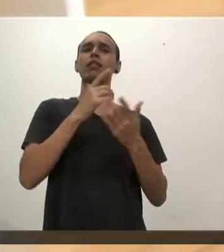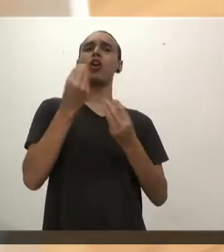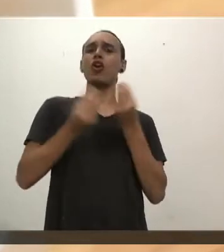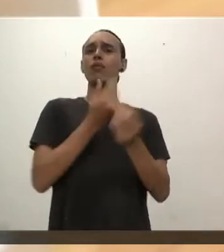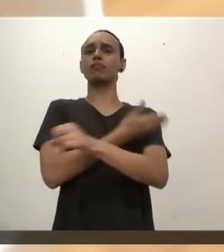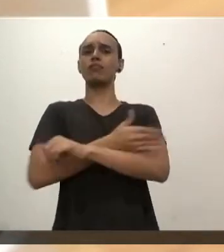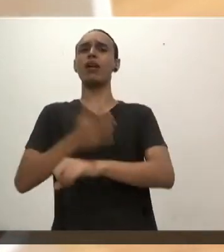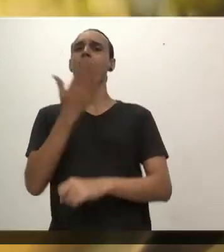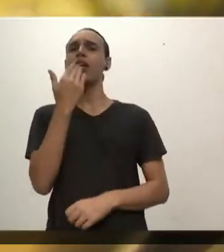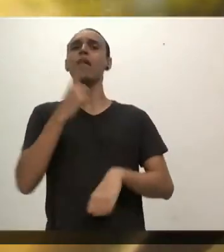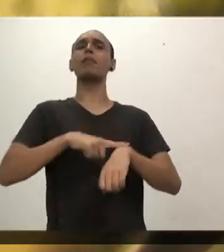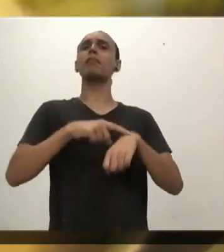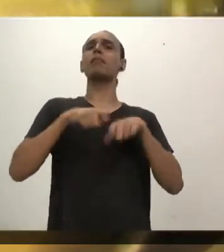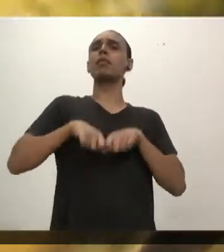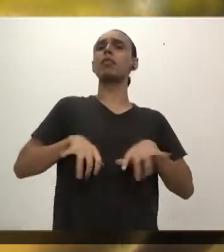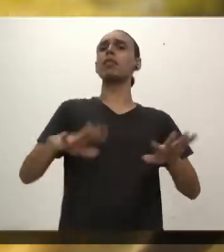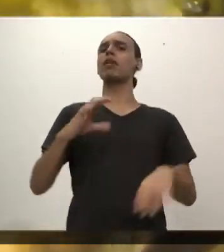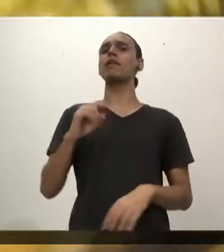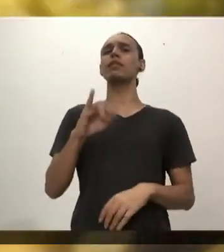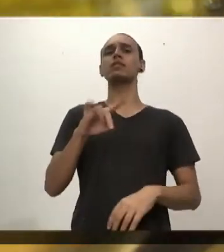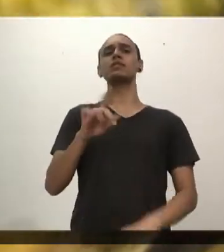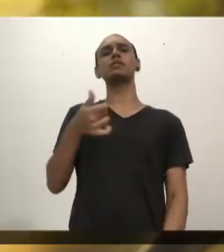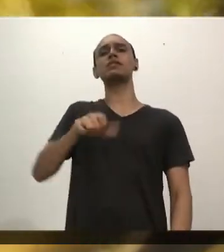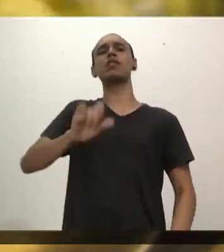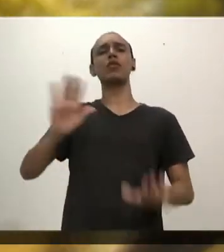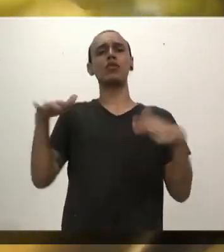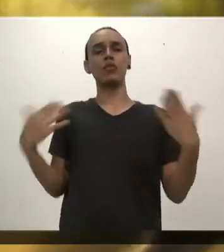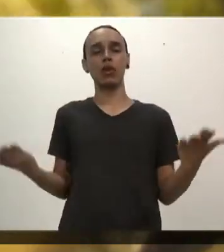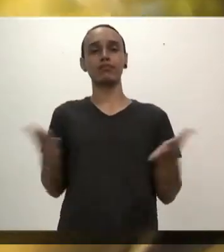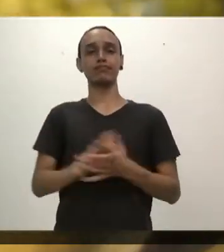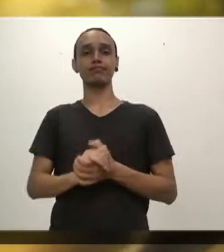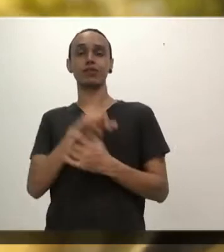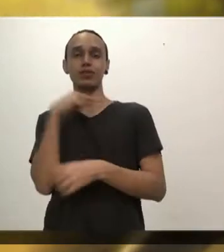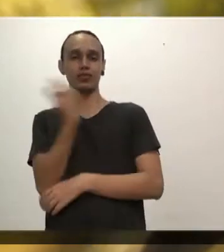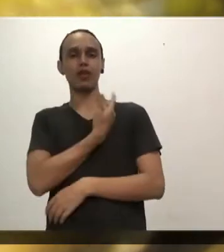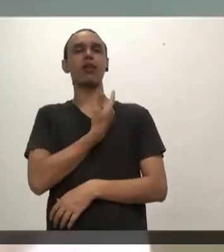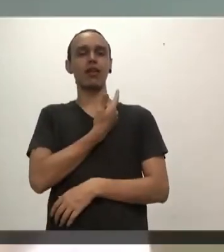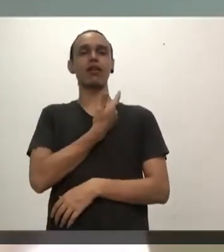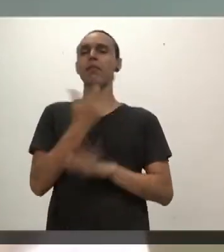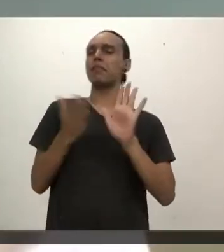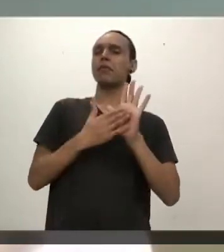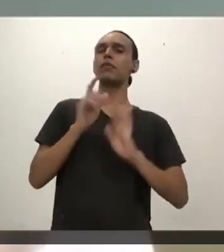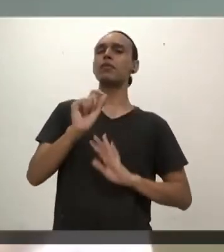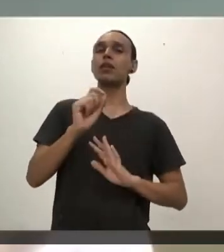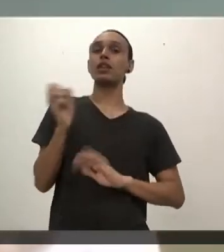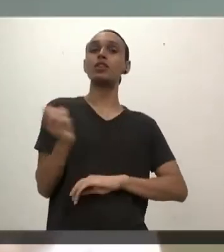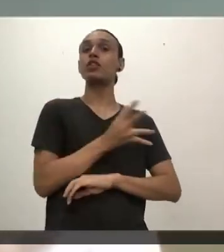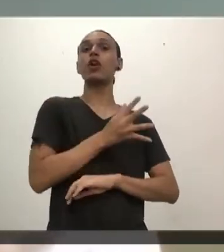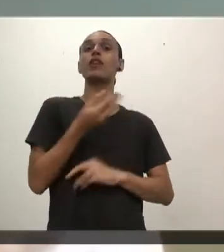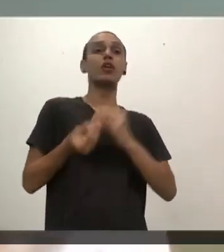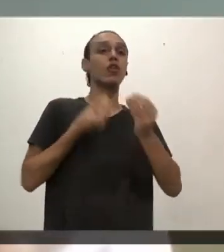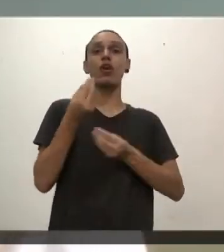influenciado o comportamento alimentar dos brasileiros durante a pandemia de Covid-19? A nossa hipótese é que as